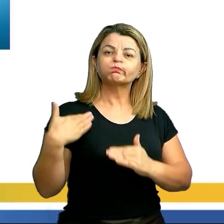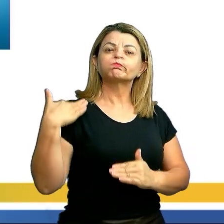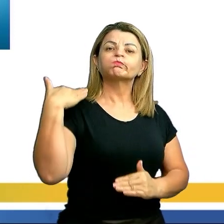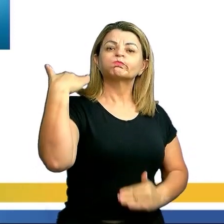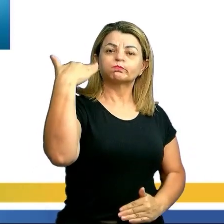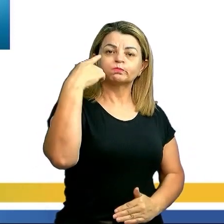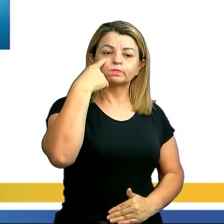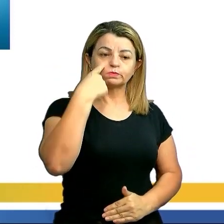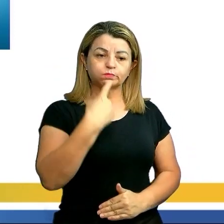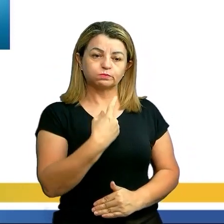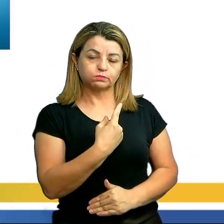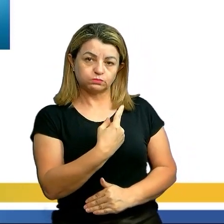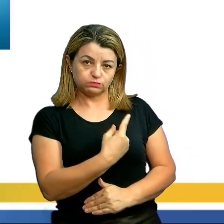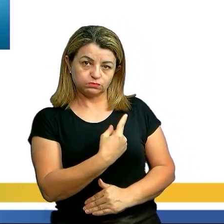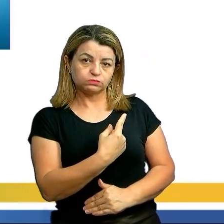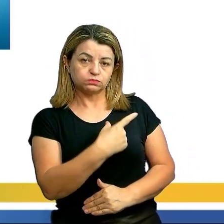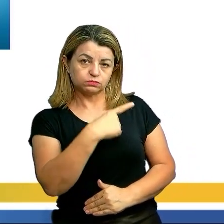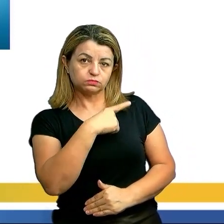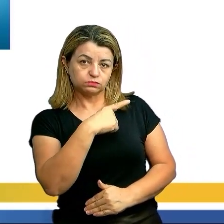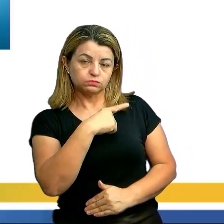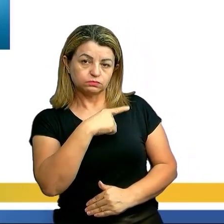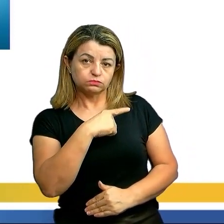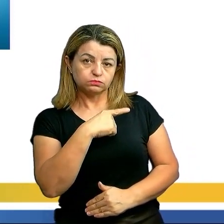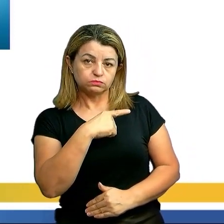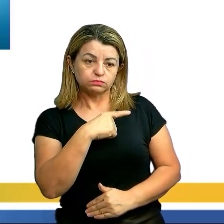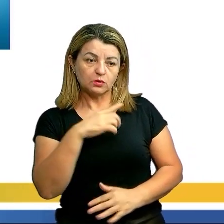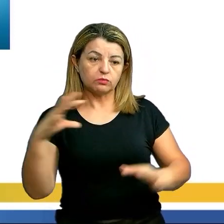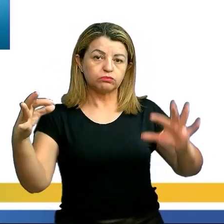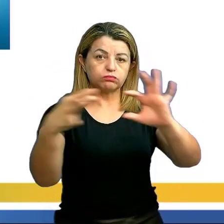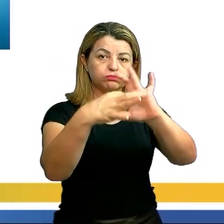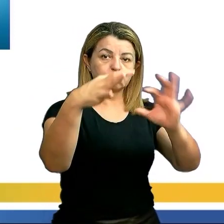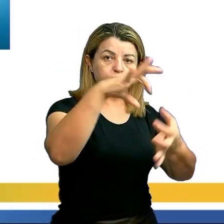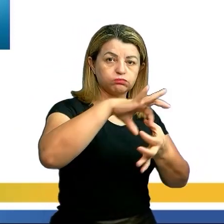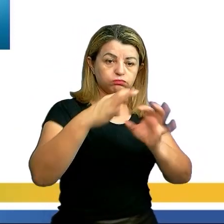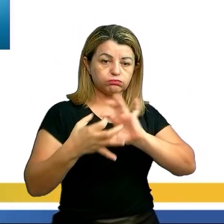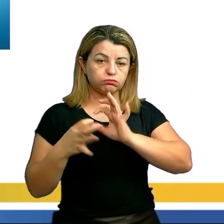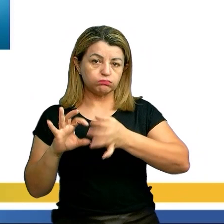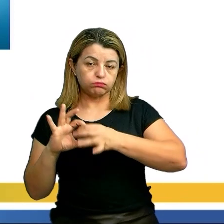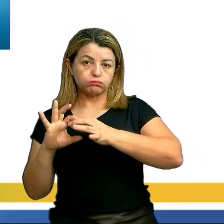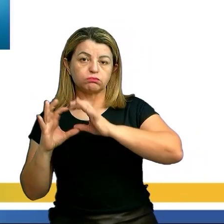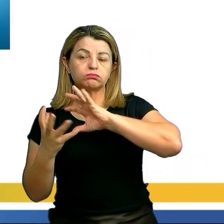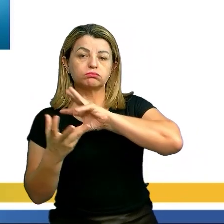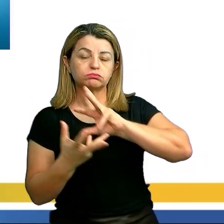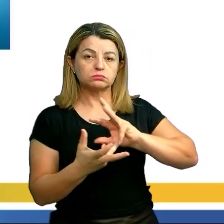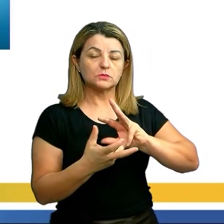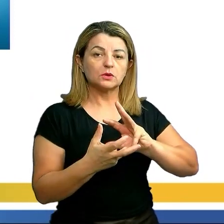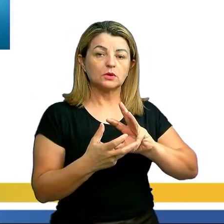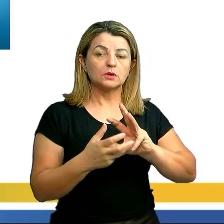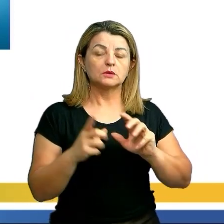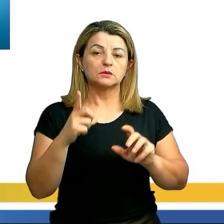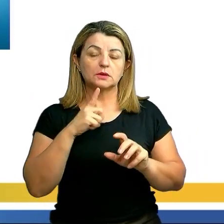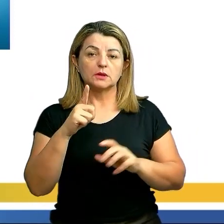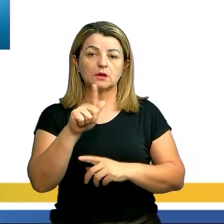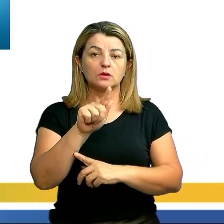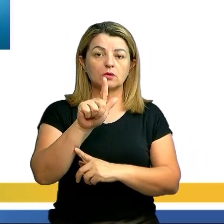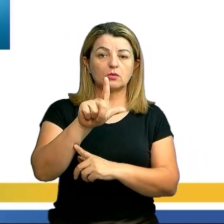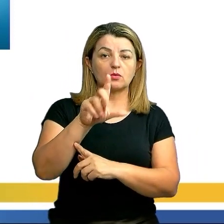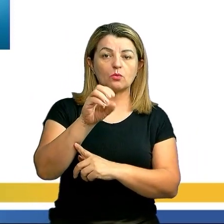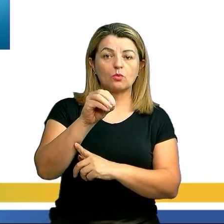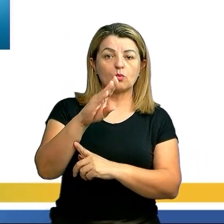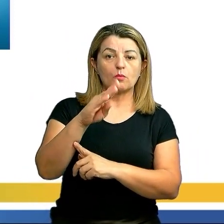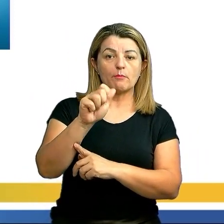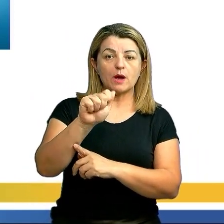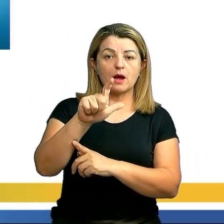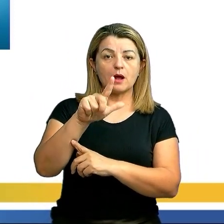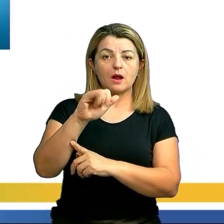na imagem da nossa tela nós temos aí os planetas interligados, o contexto da globalização. Na imagem ao lado nós temos aí